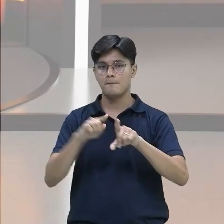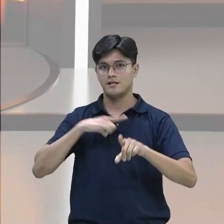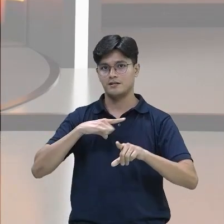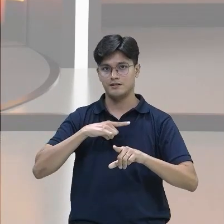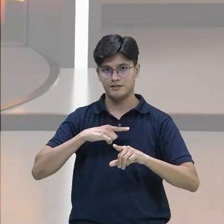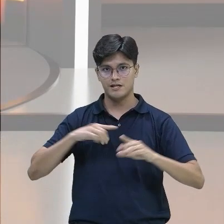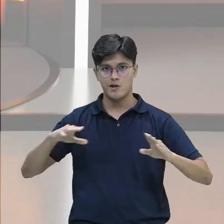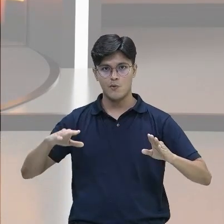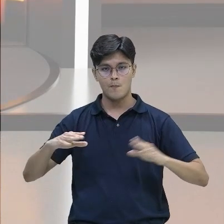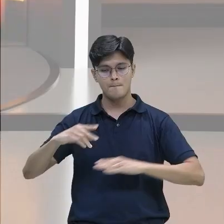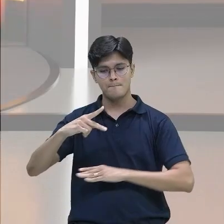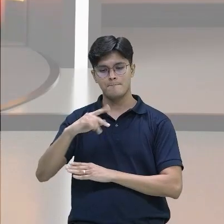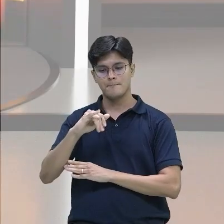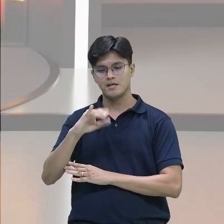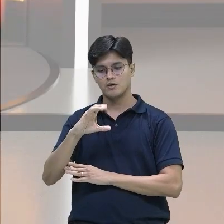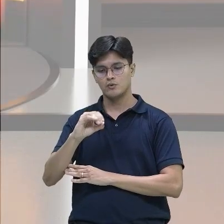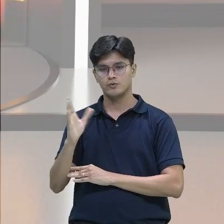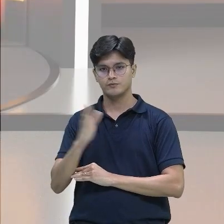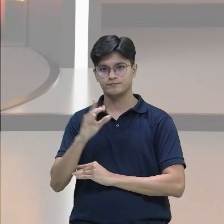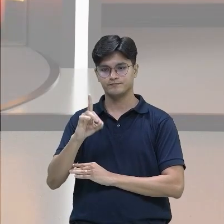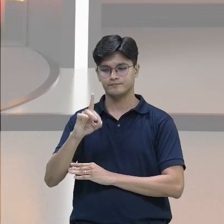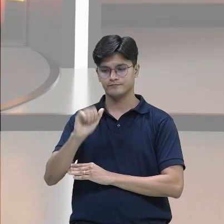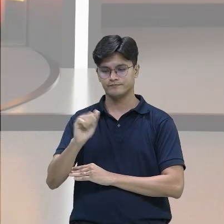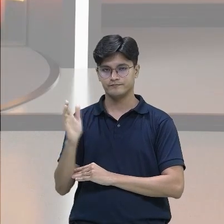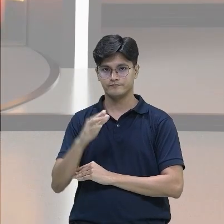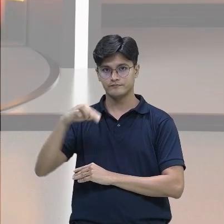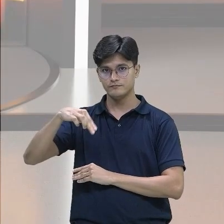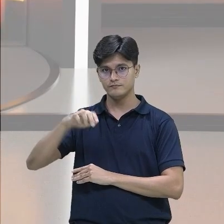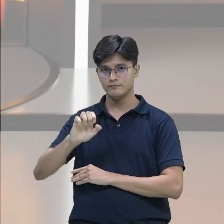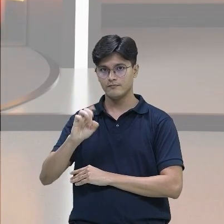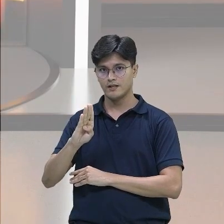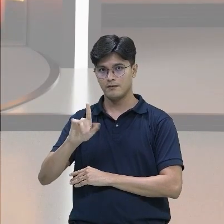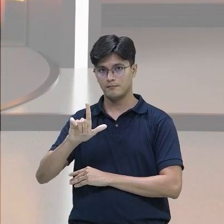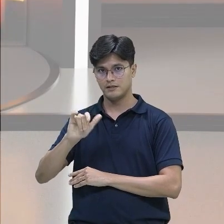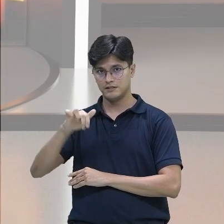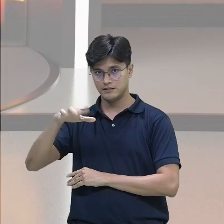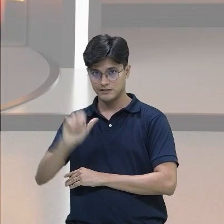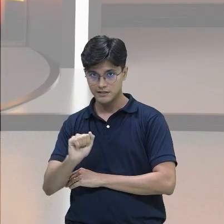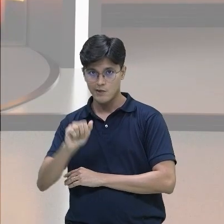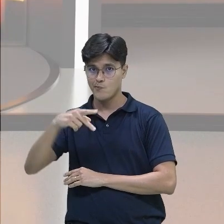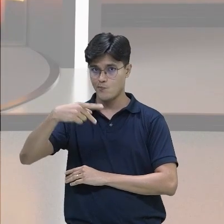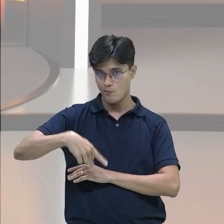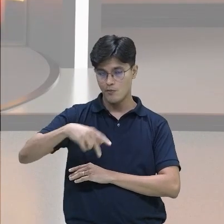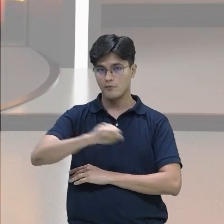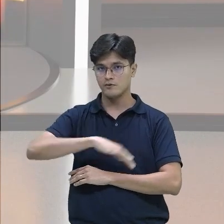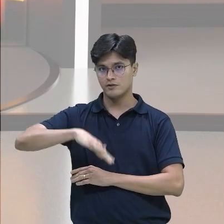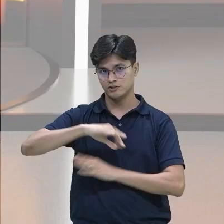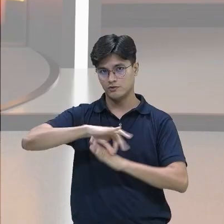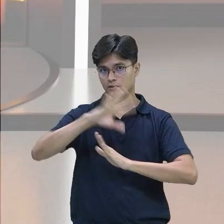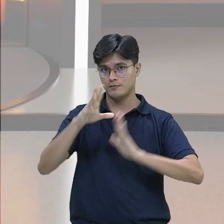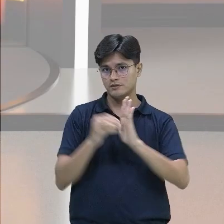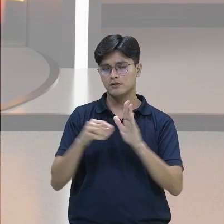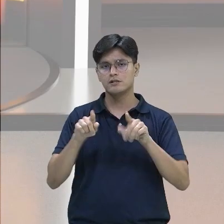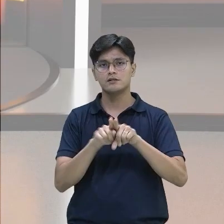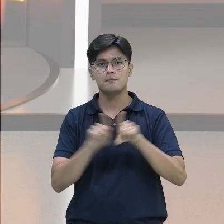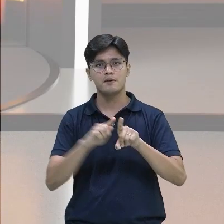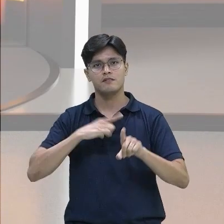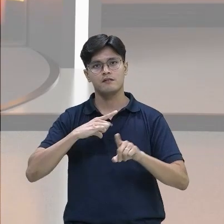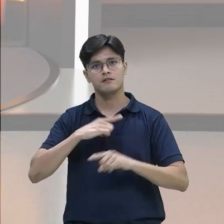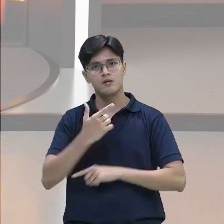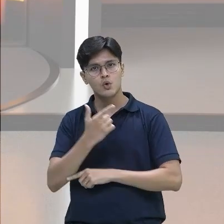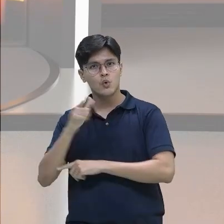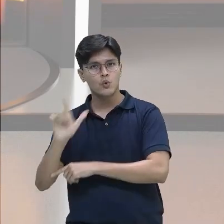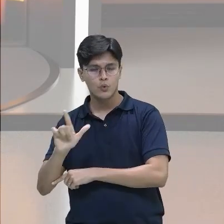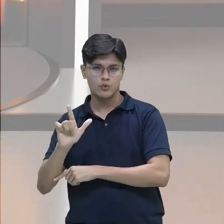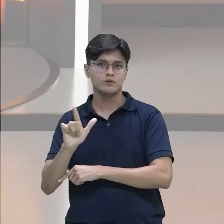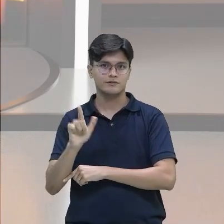da Neblina. Mas, além do Pico da Neblina, uma outra situação que ocorre na nossa região, vamos ter a planície